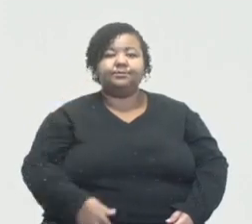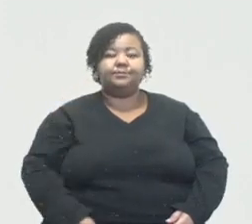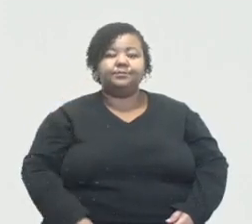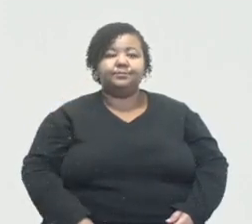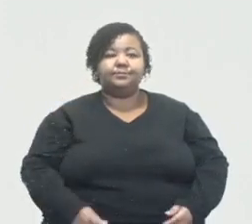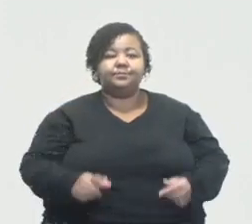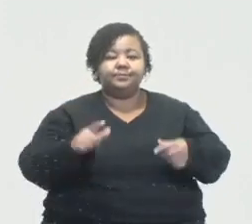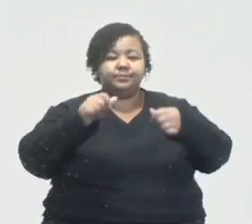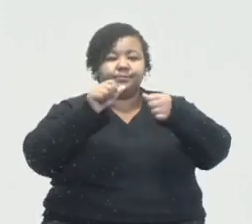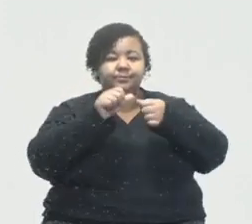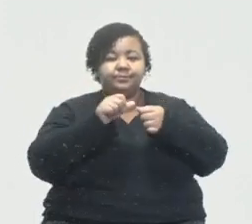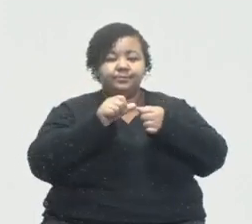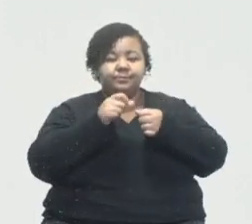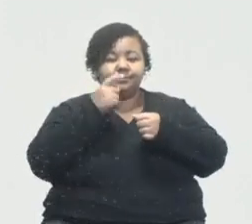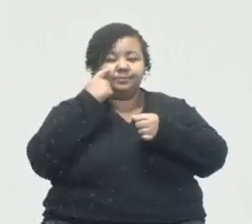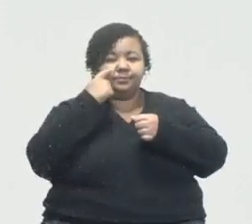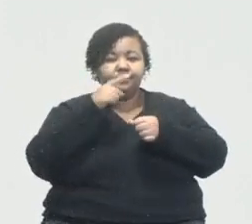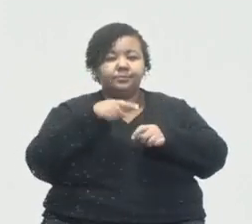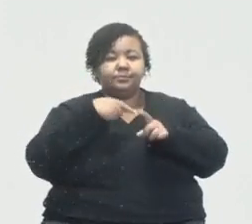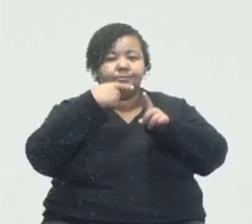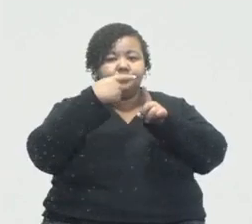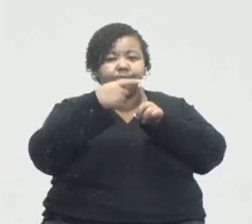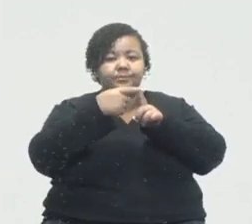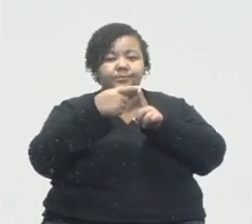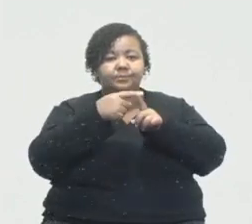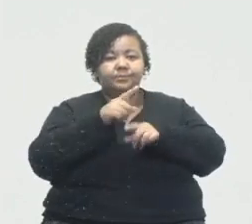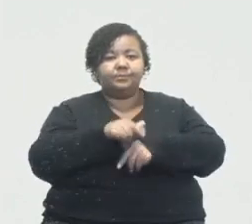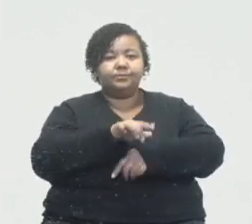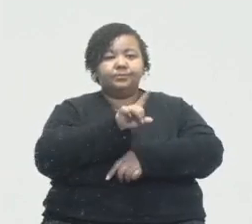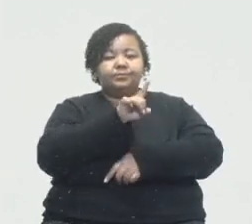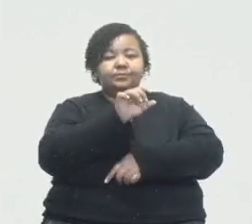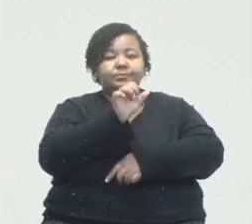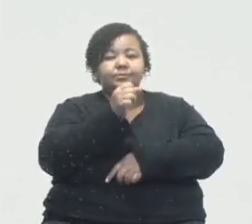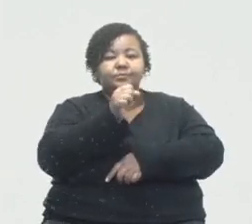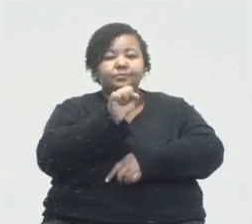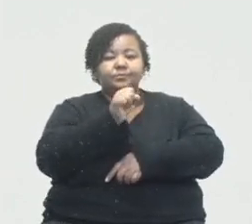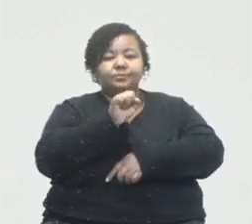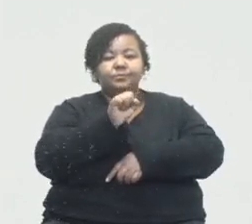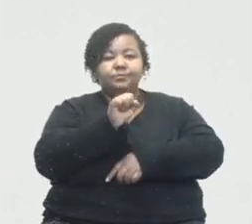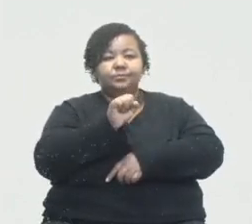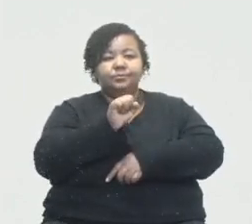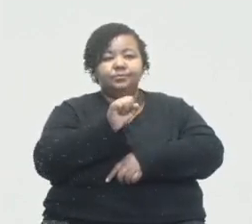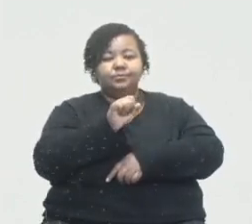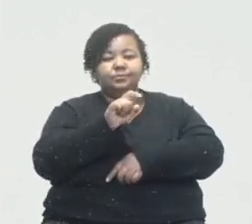agora realizar a adição. 18,